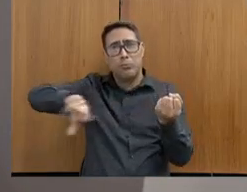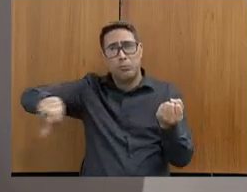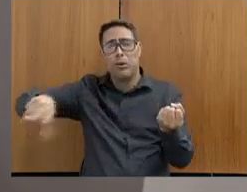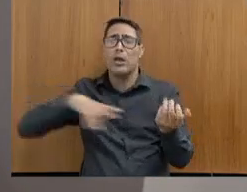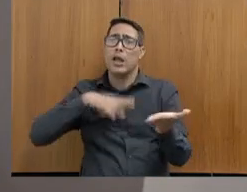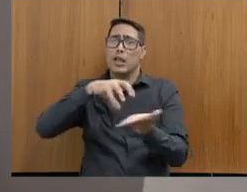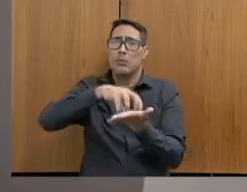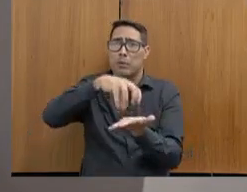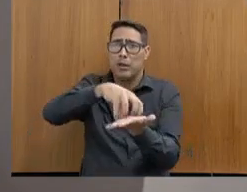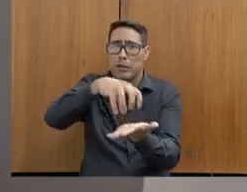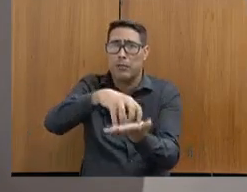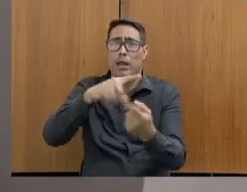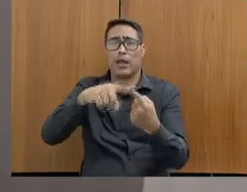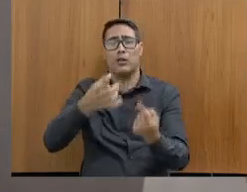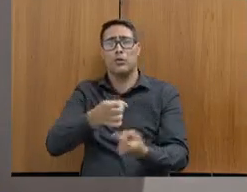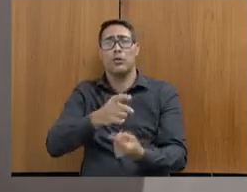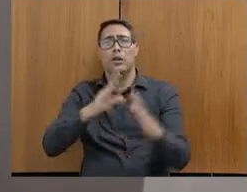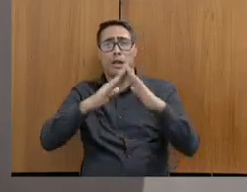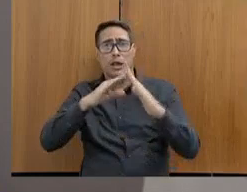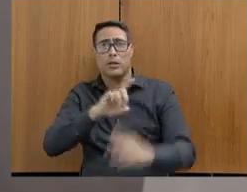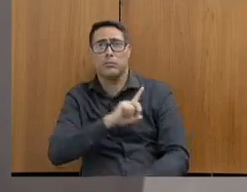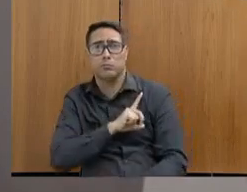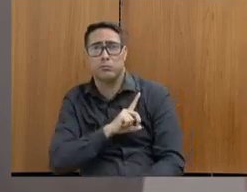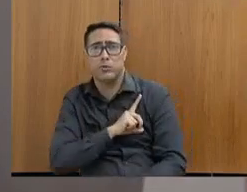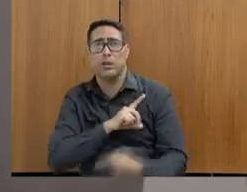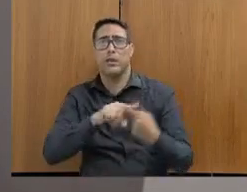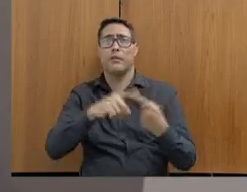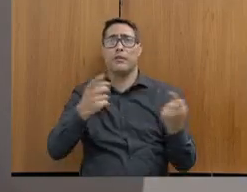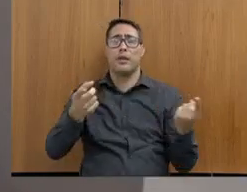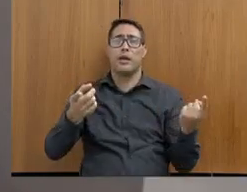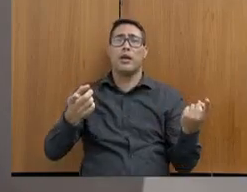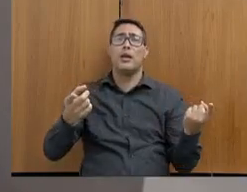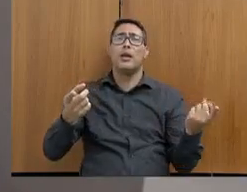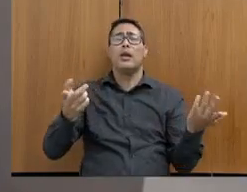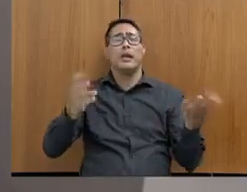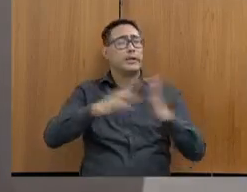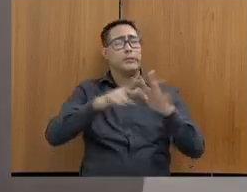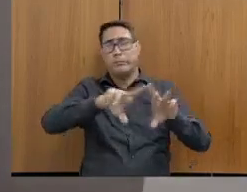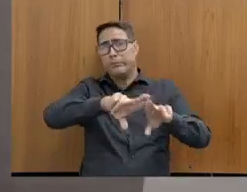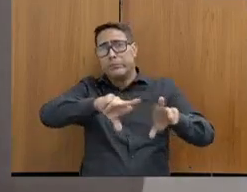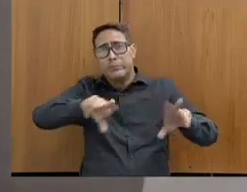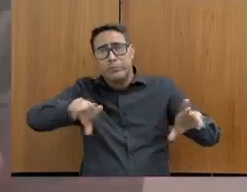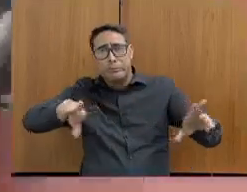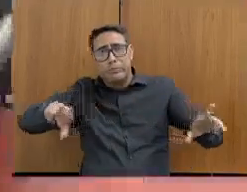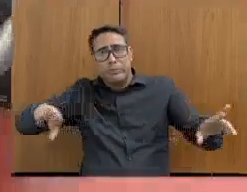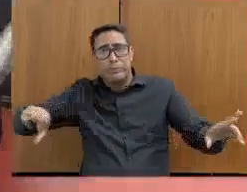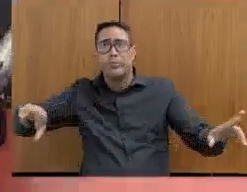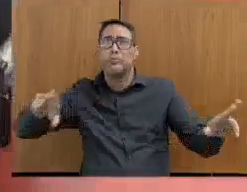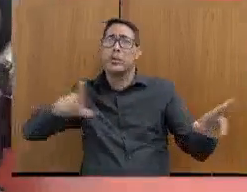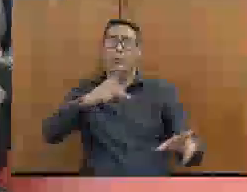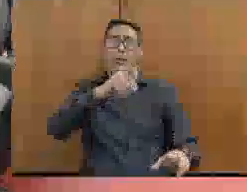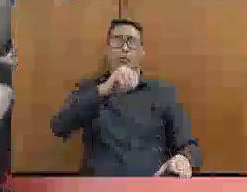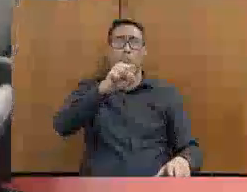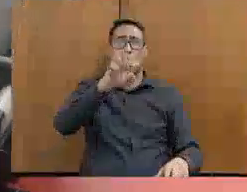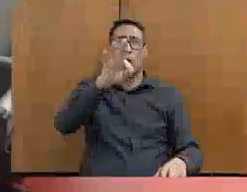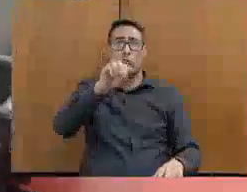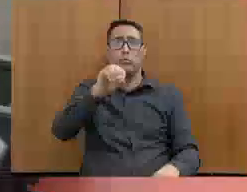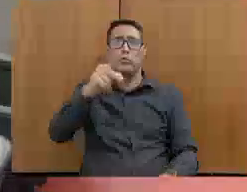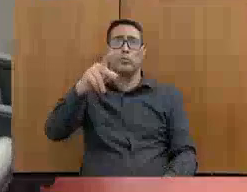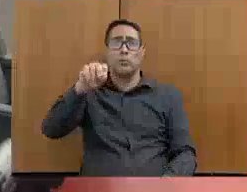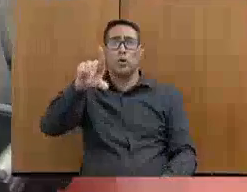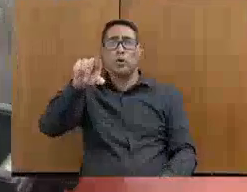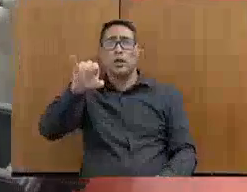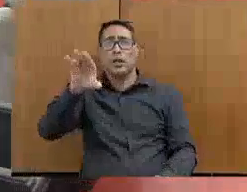sede de Delegacia Regional sede de delegacia de polícia e também sede de postos policiais então